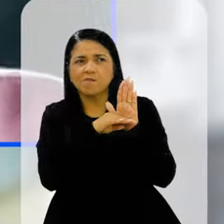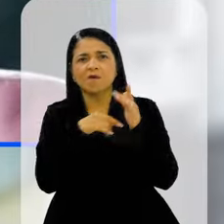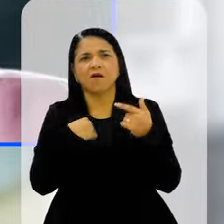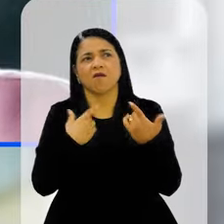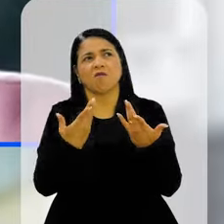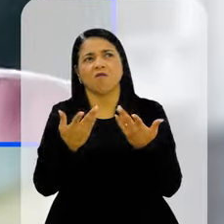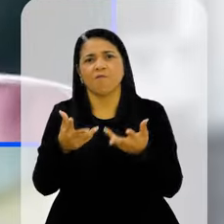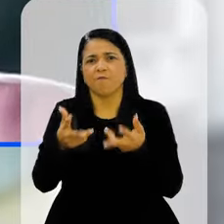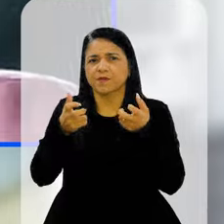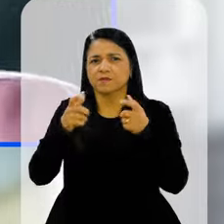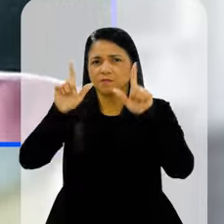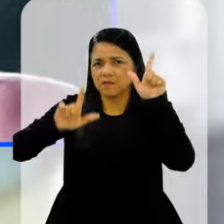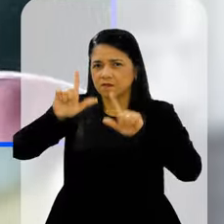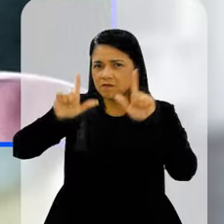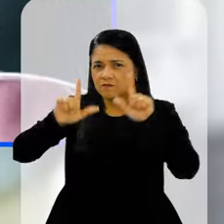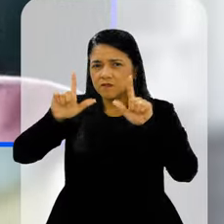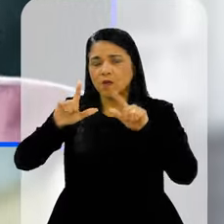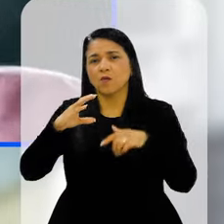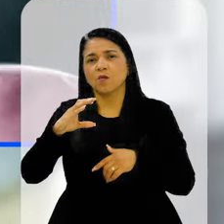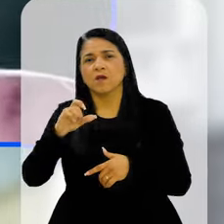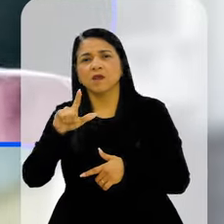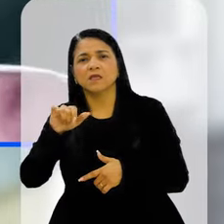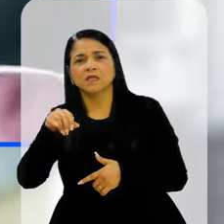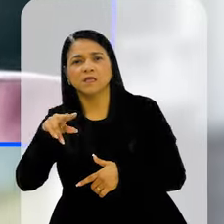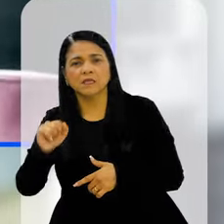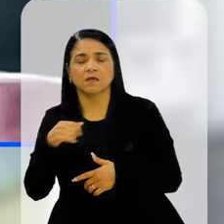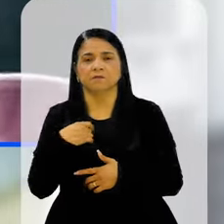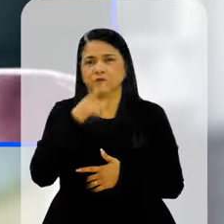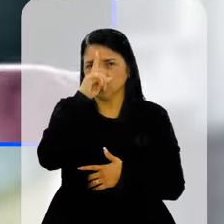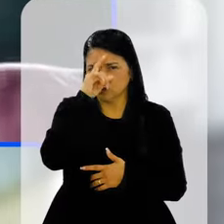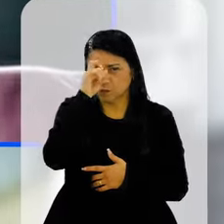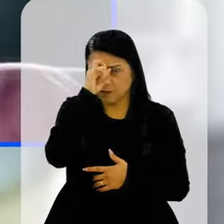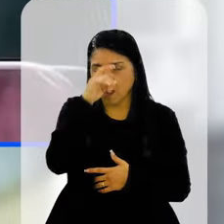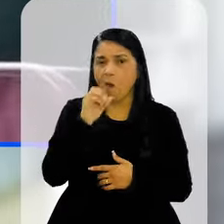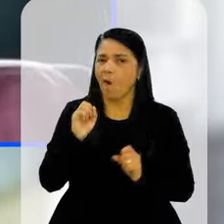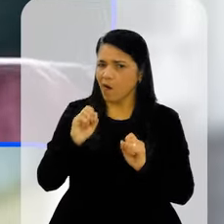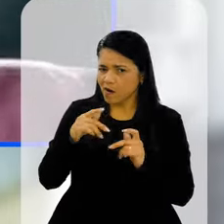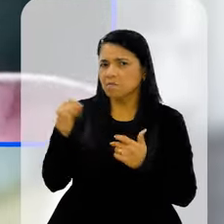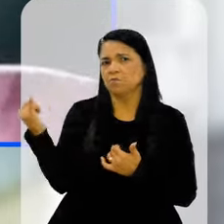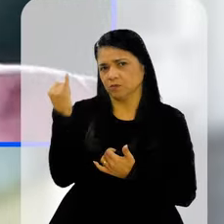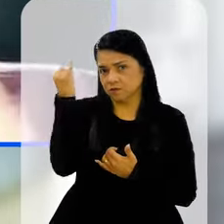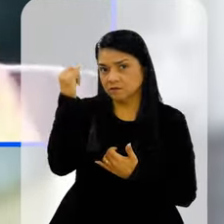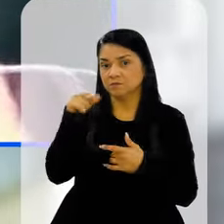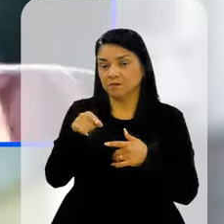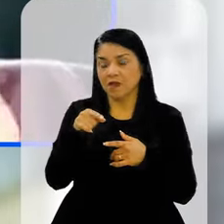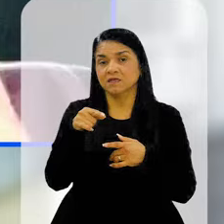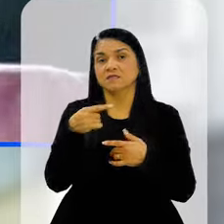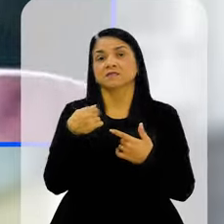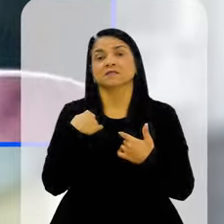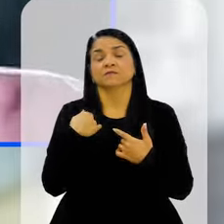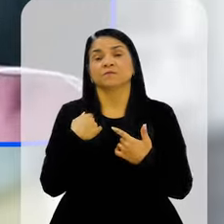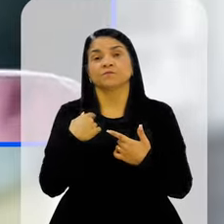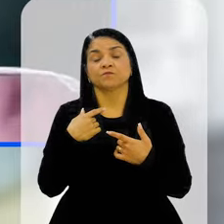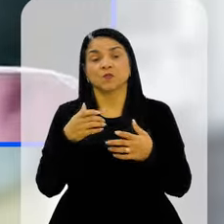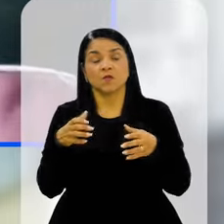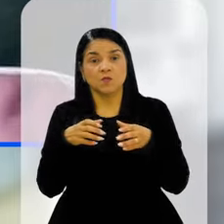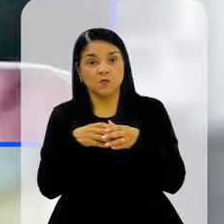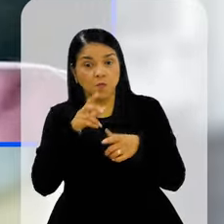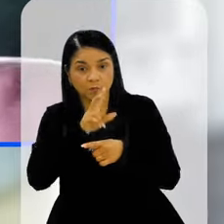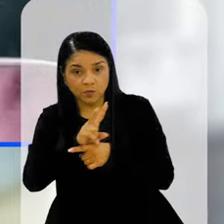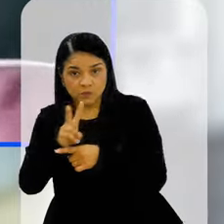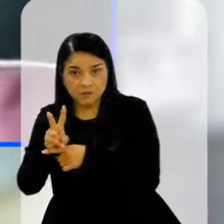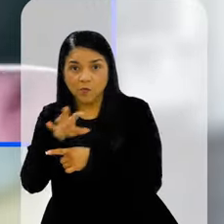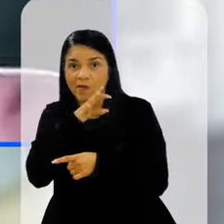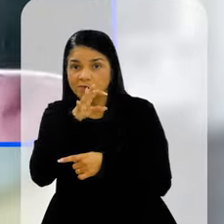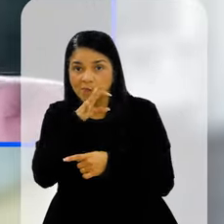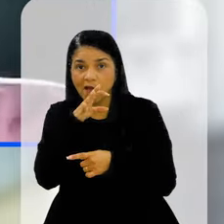ultimamente você fazer programa de saúde animal, clínica, hospital, ok, eu acho importante, mas a proteção